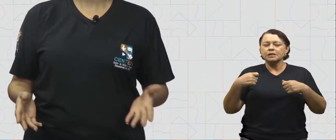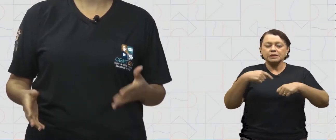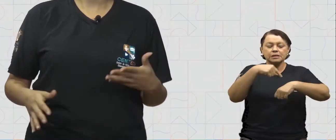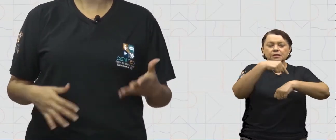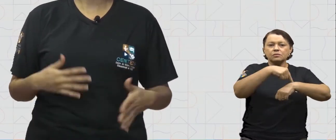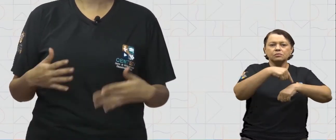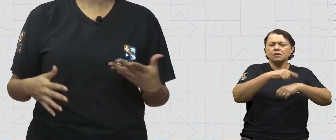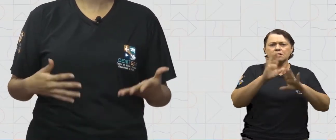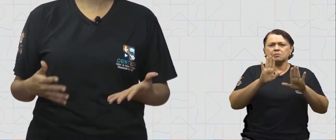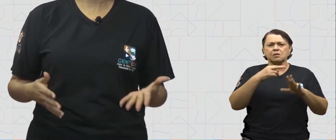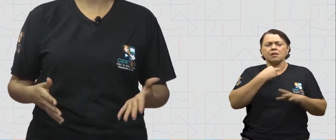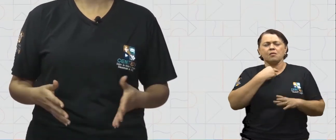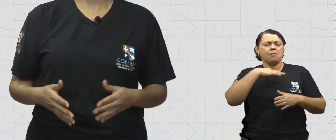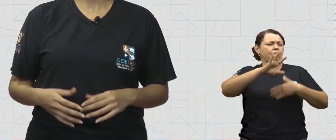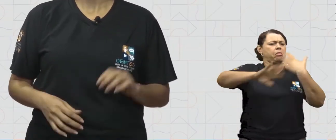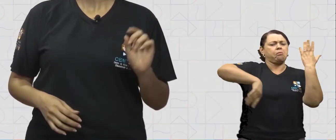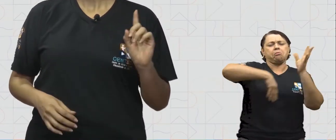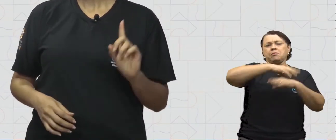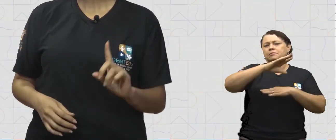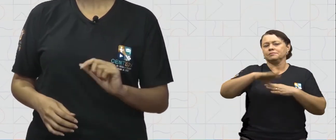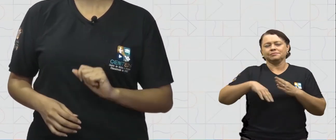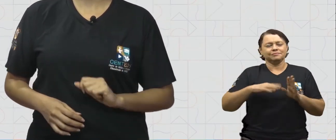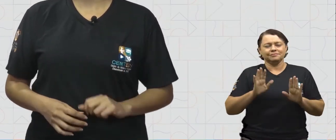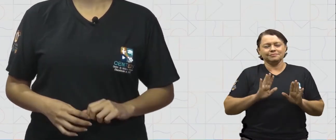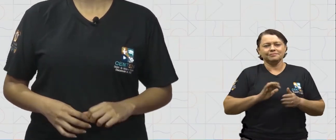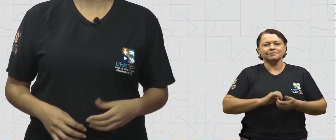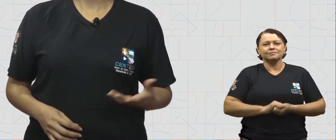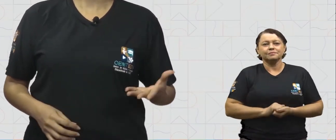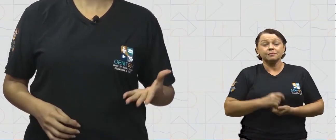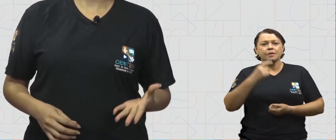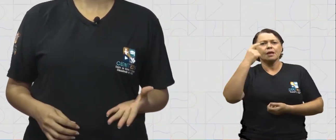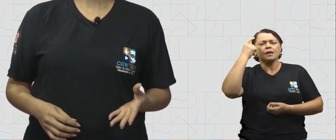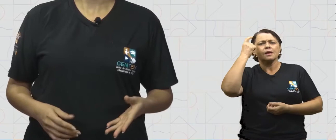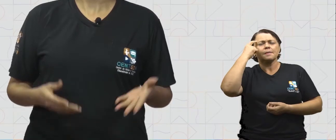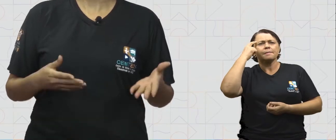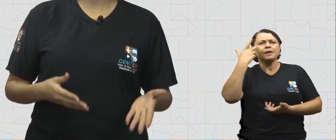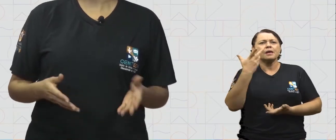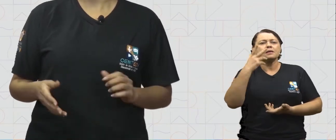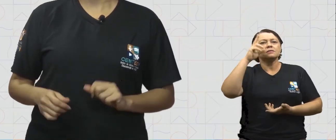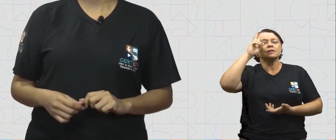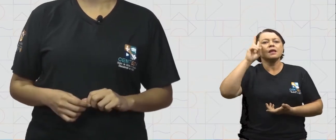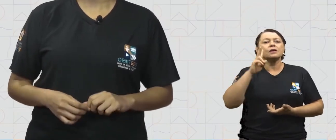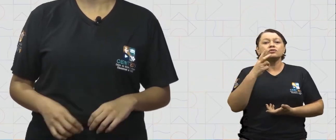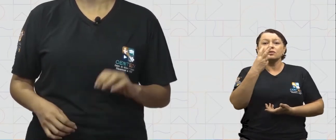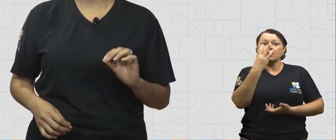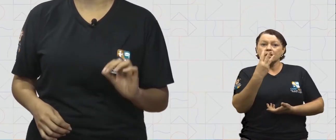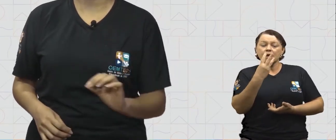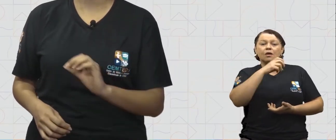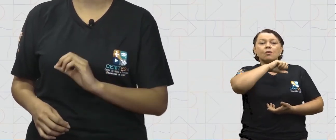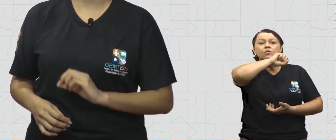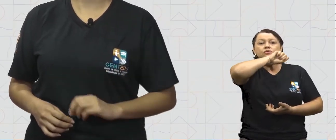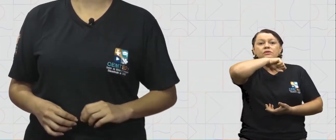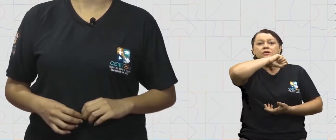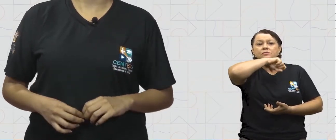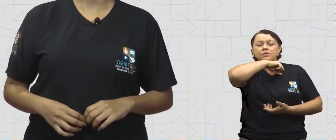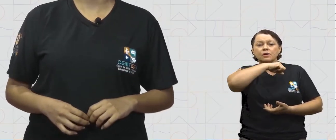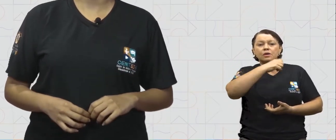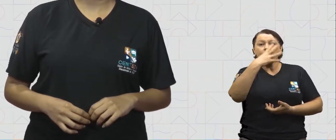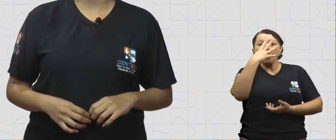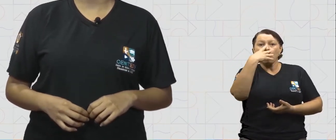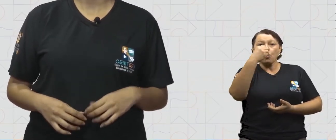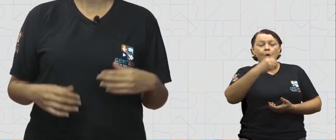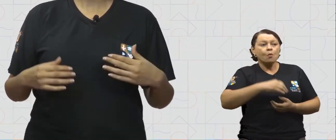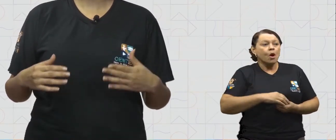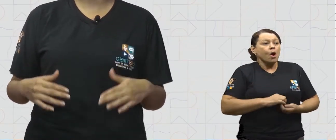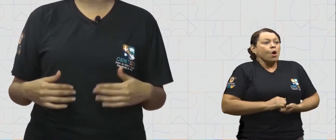e não de forma toda bagunçada. Imagine só se na história Os Três Porquinhos, o lobo mau soprasse